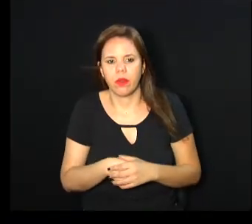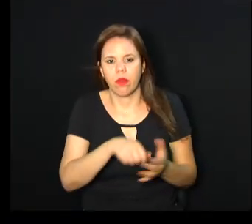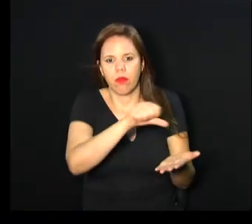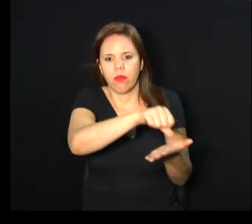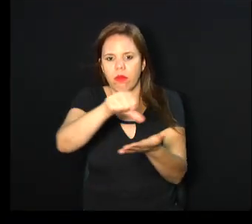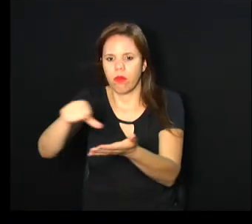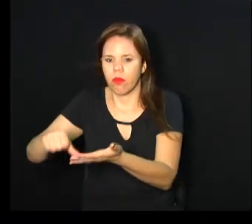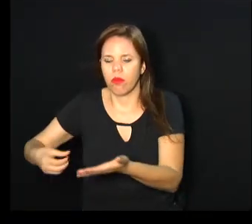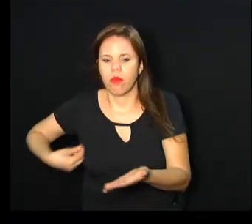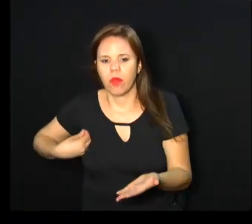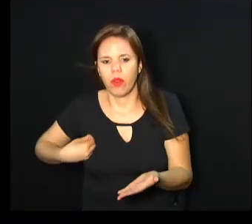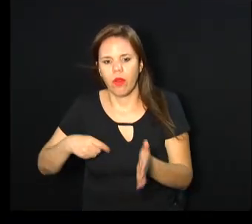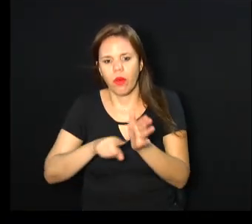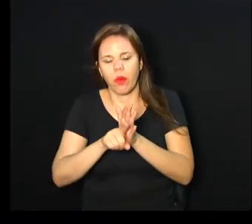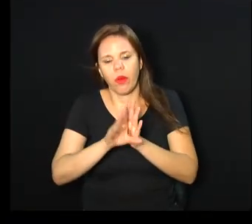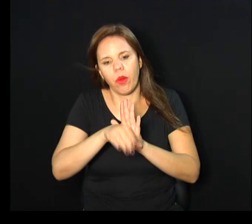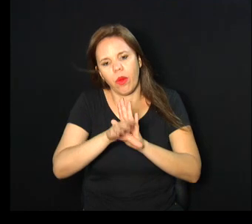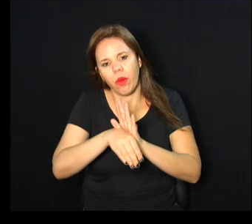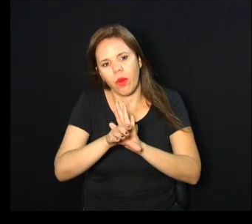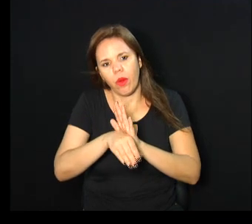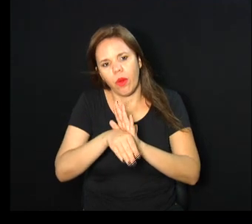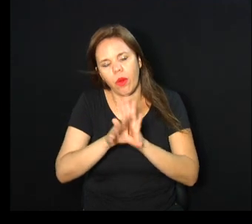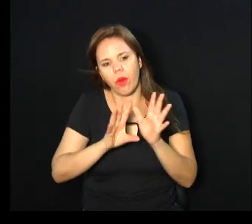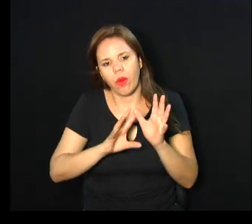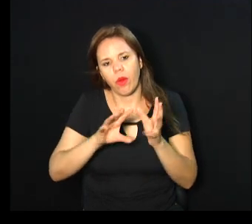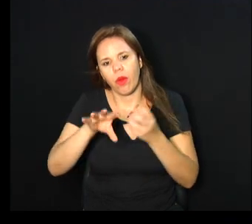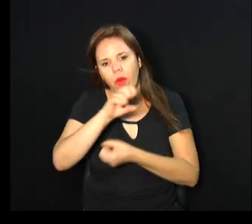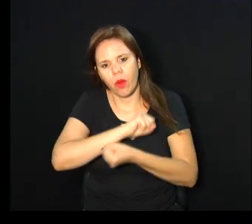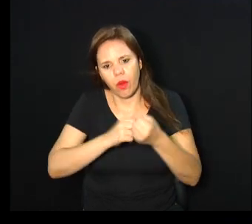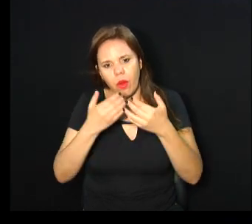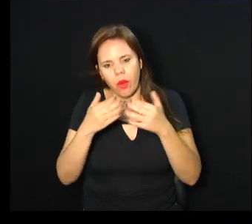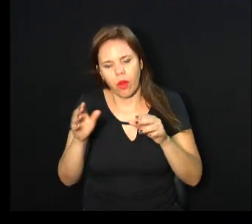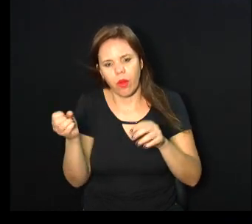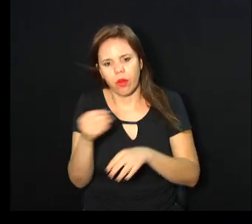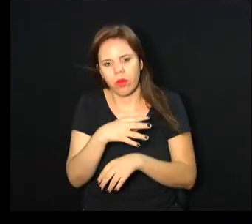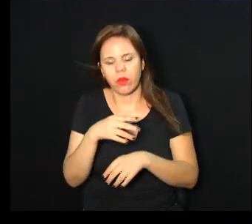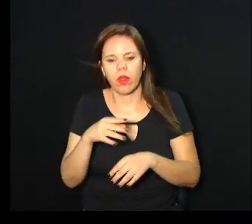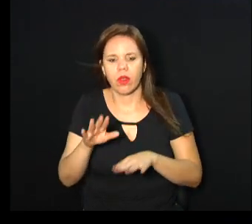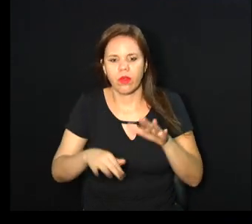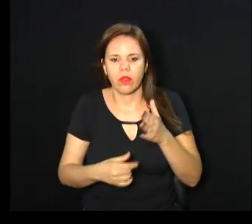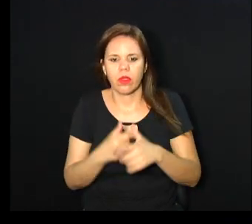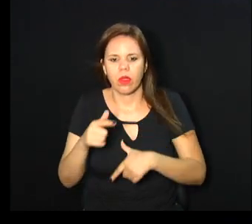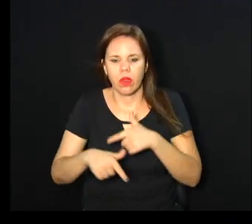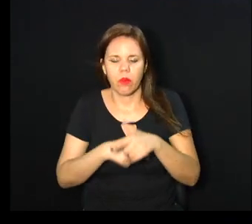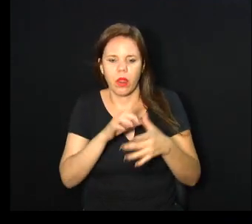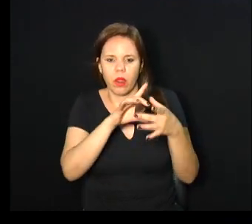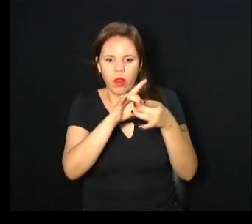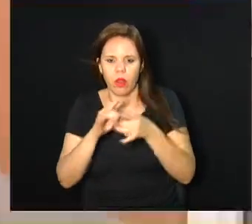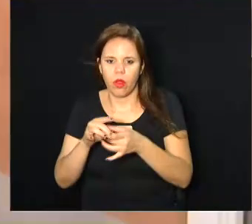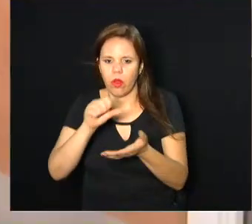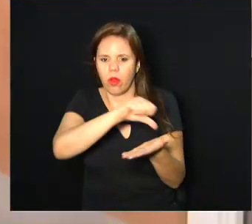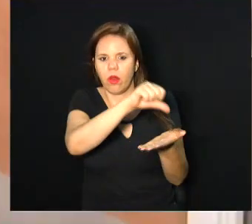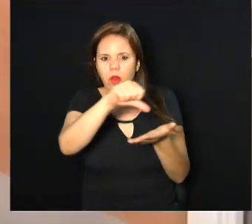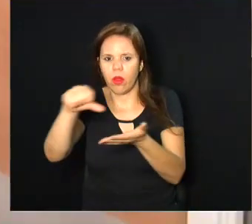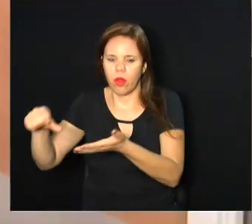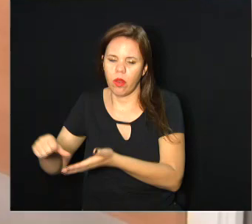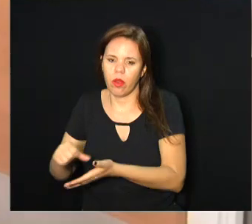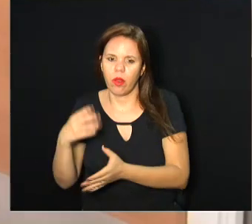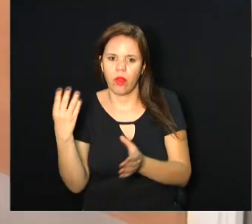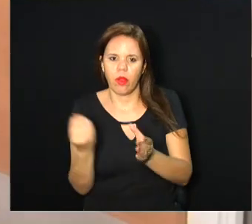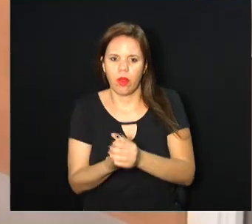conceito de pesquisa que tem como base um ecossistema de inovação aberta, que muitas vezes opera em um contexto territorial e que